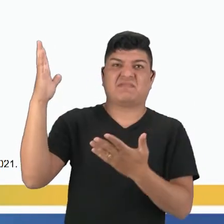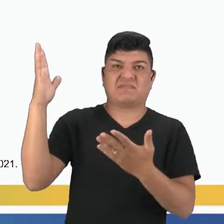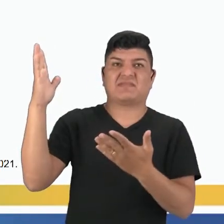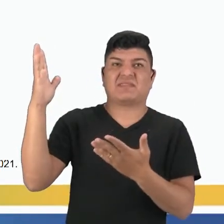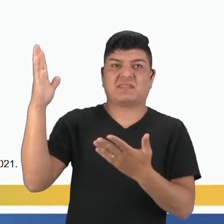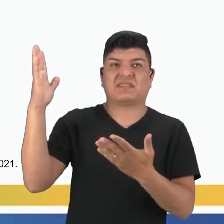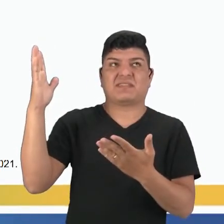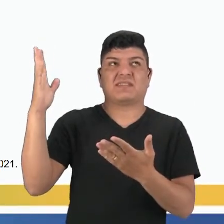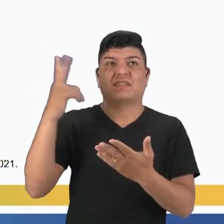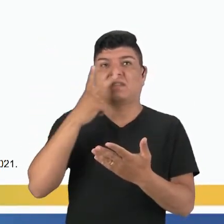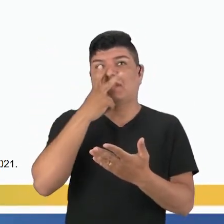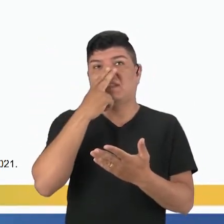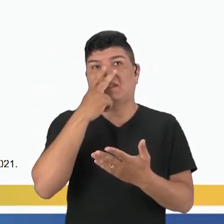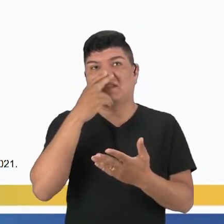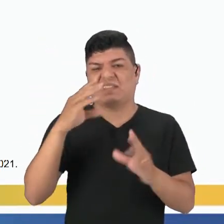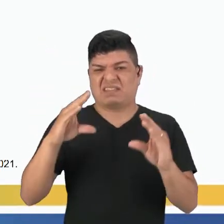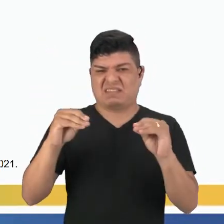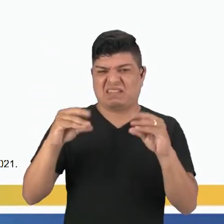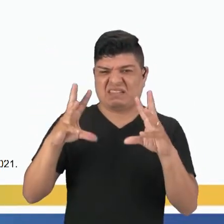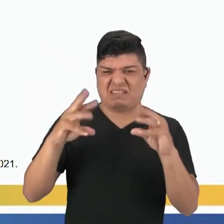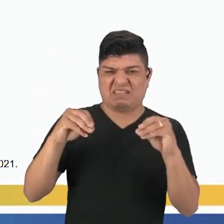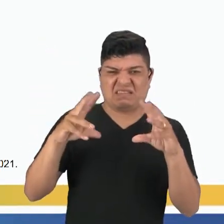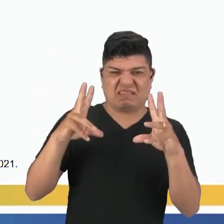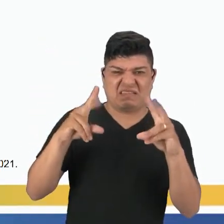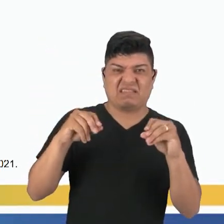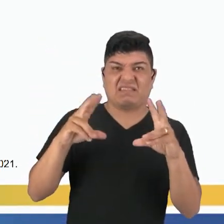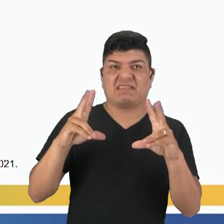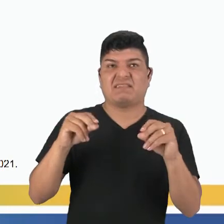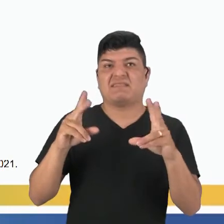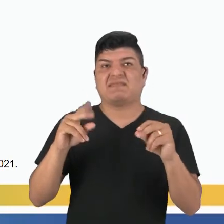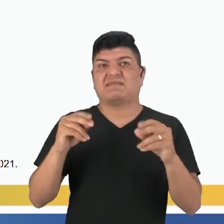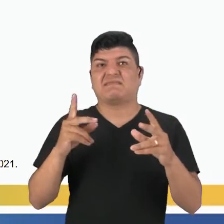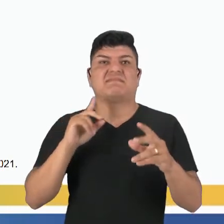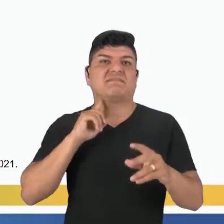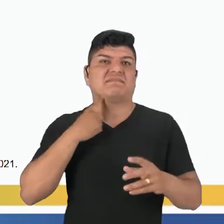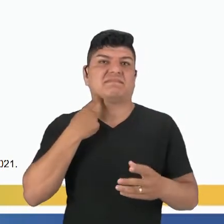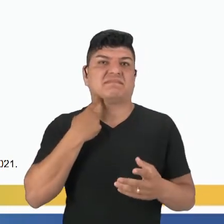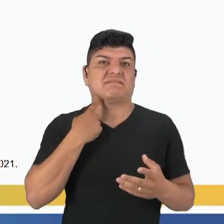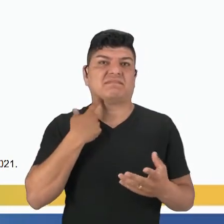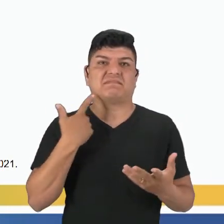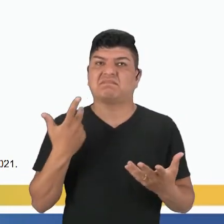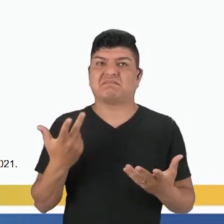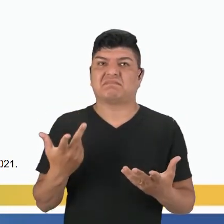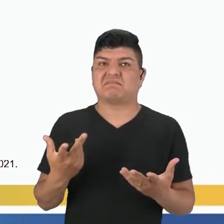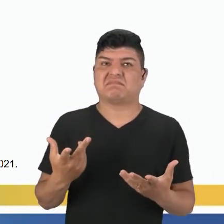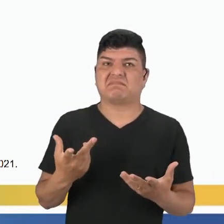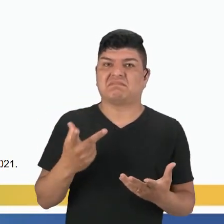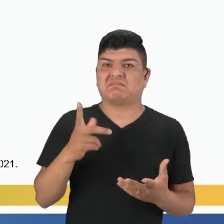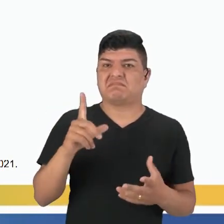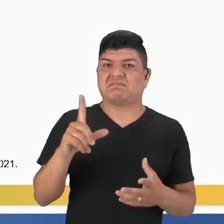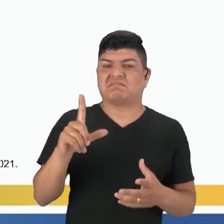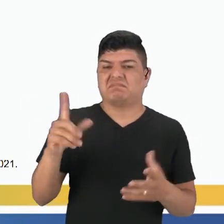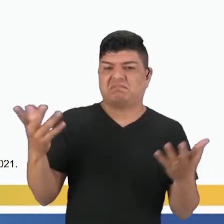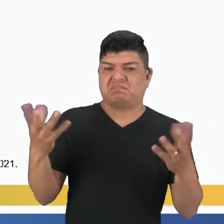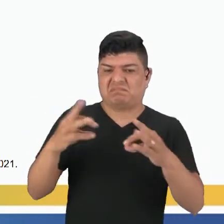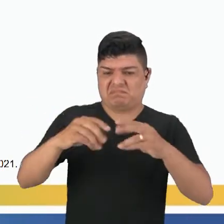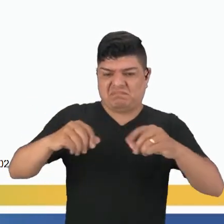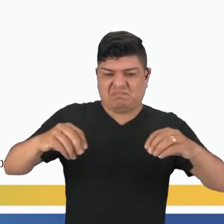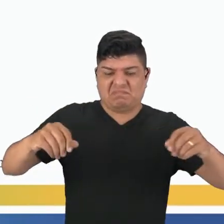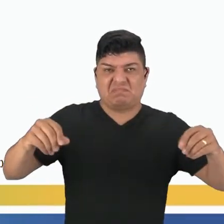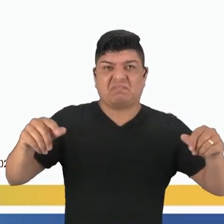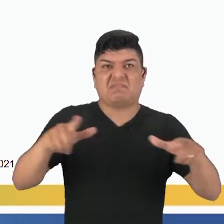pegar. Isso aqui parece uma gelatina aguada. Ele não tem muita textura de lama, de lodo, assim,